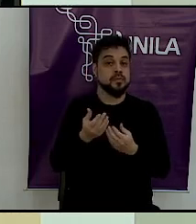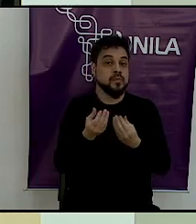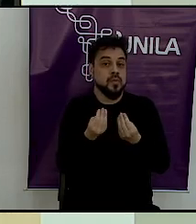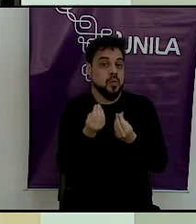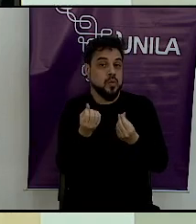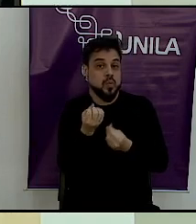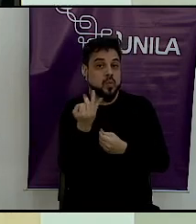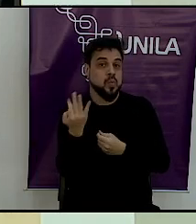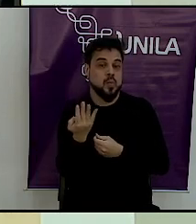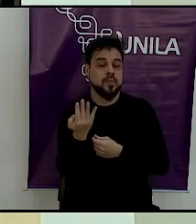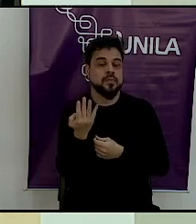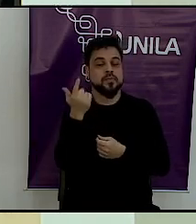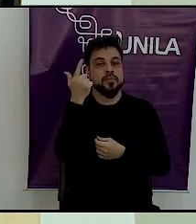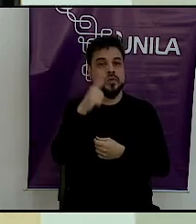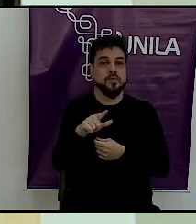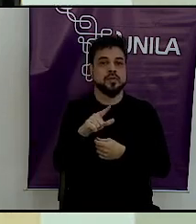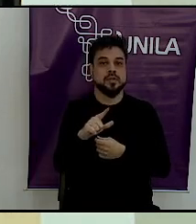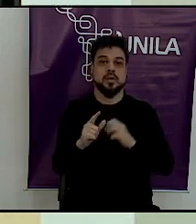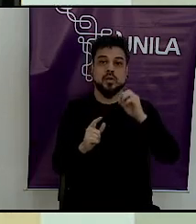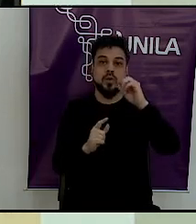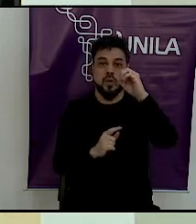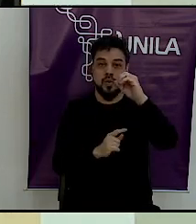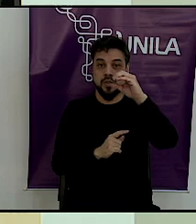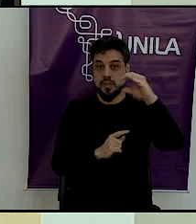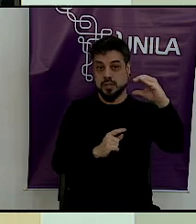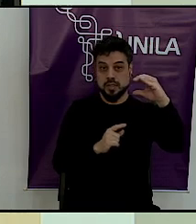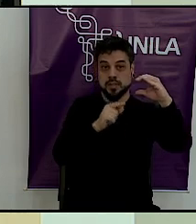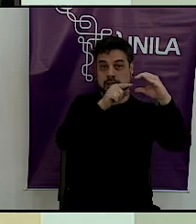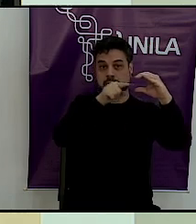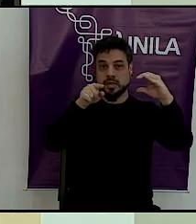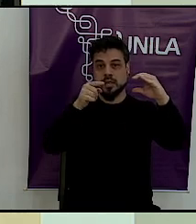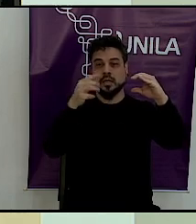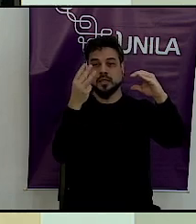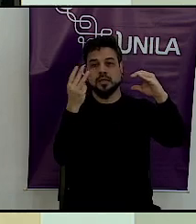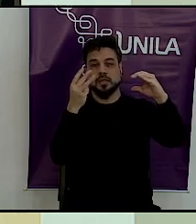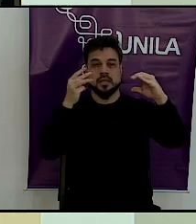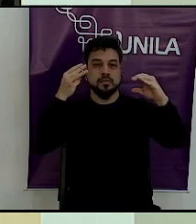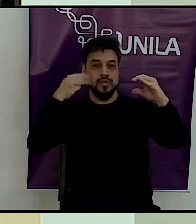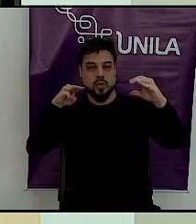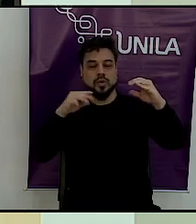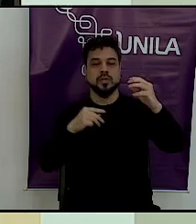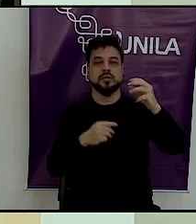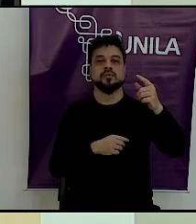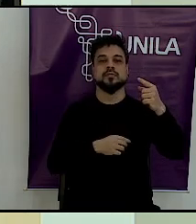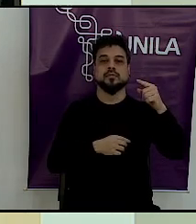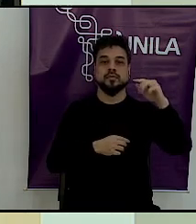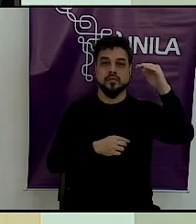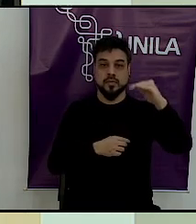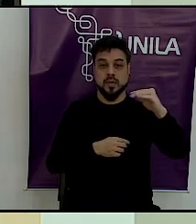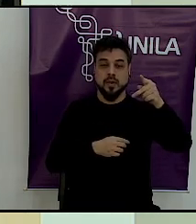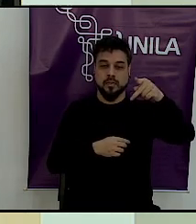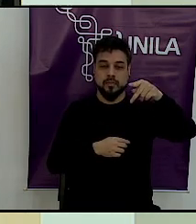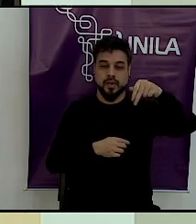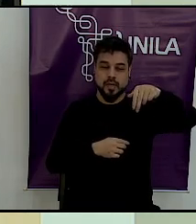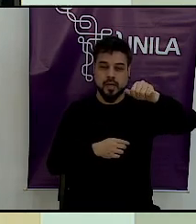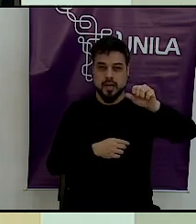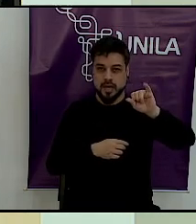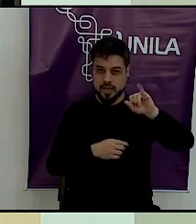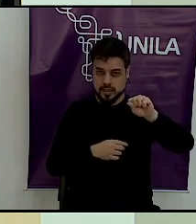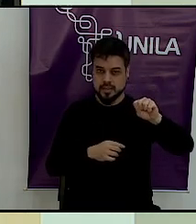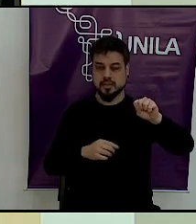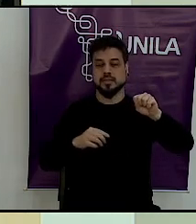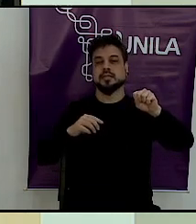ganha de matriz OCC, cadê aqui matriz OCC? 33 milhões. Quanto que a gente recebe do PNAES? 9